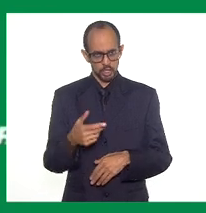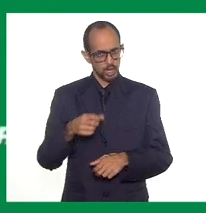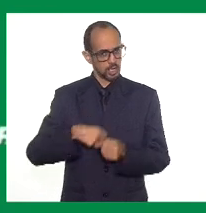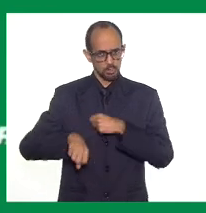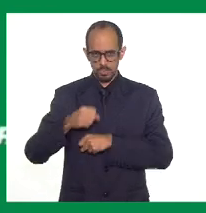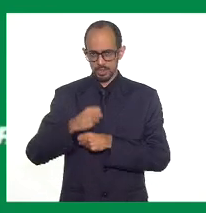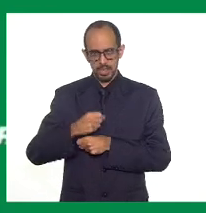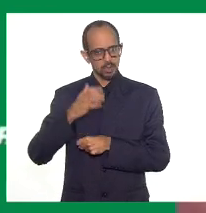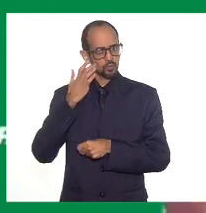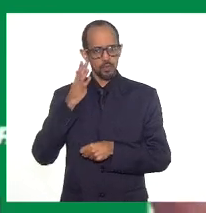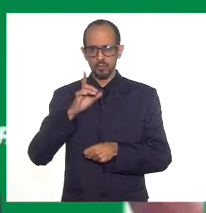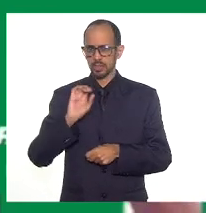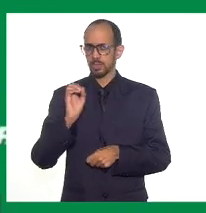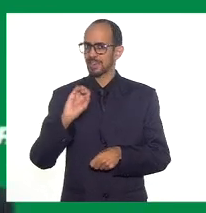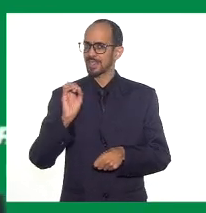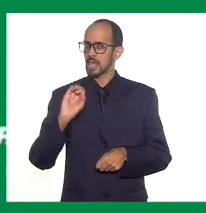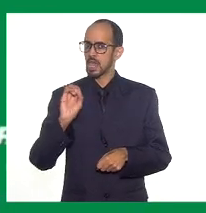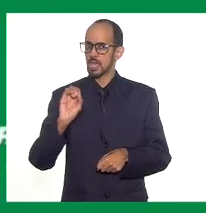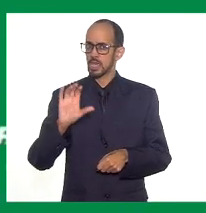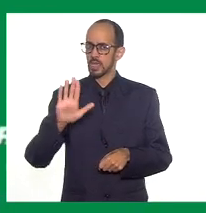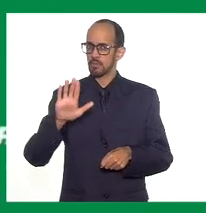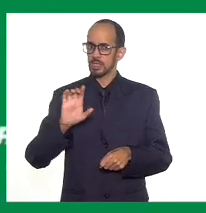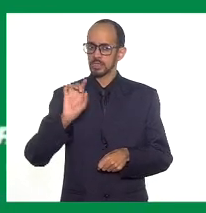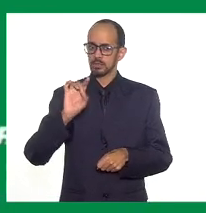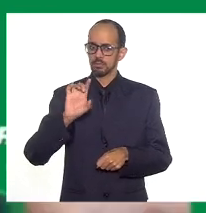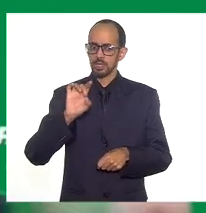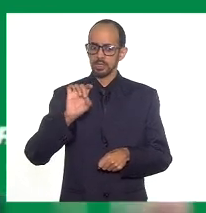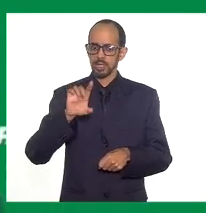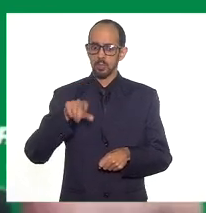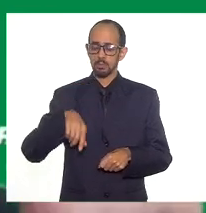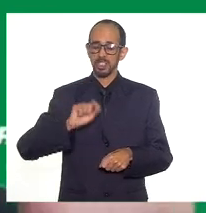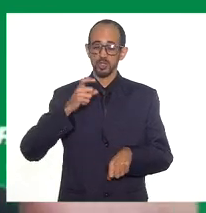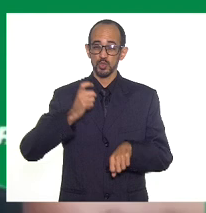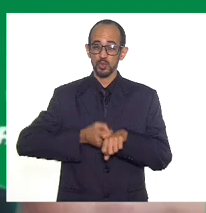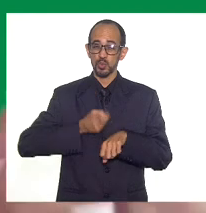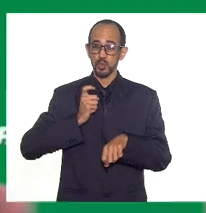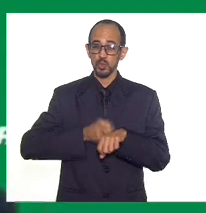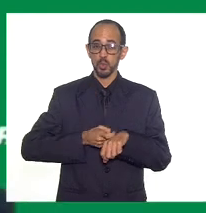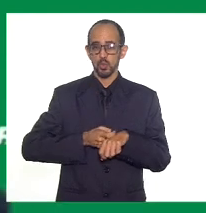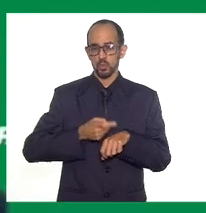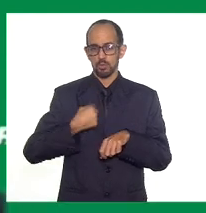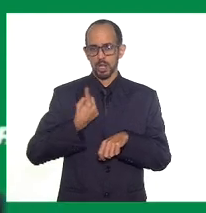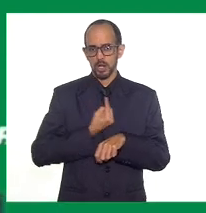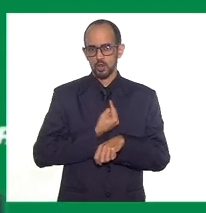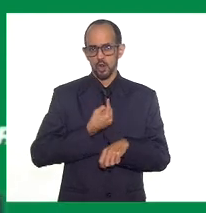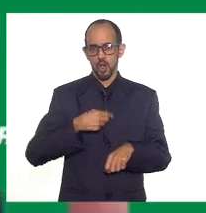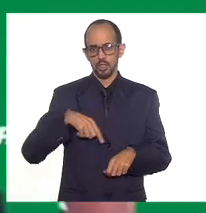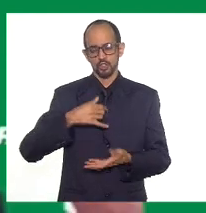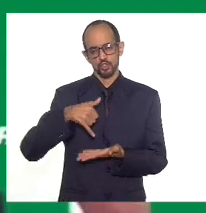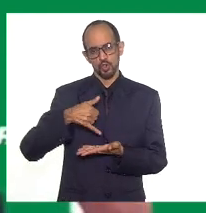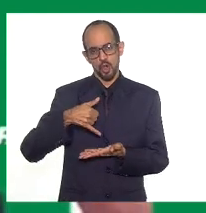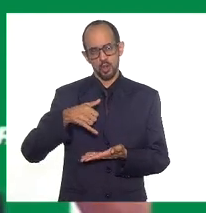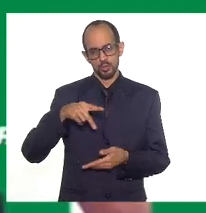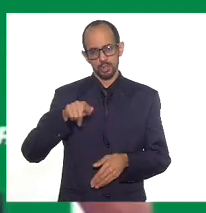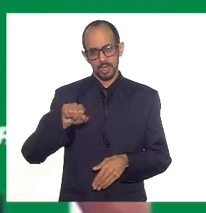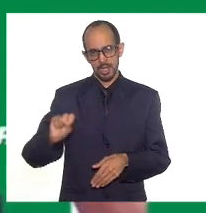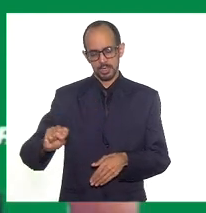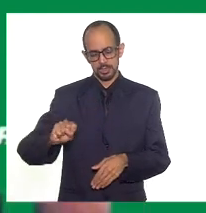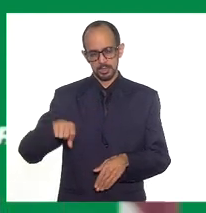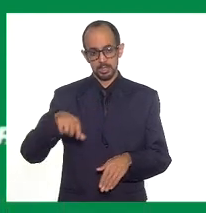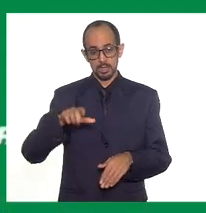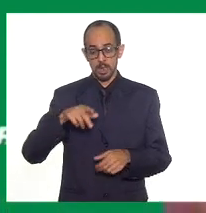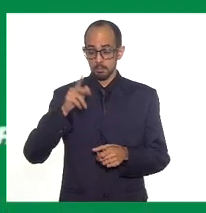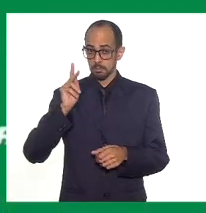para ninguém, para nenhum setor, mas foi especialmente duro para o setor de óleo e gás, já comentei isso aqui, né, e a